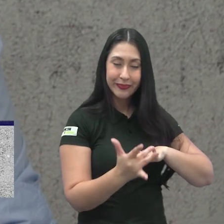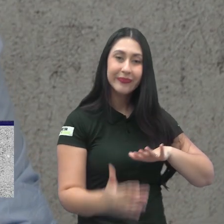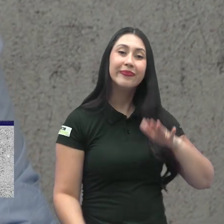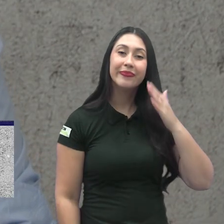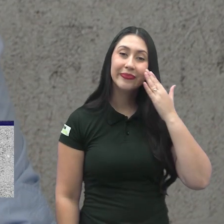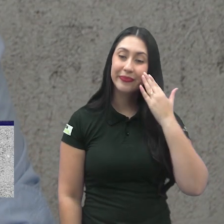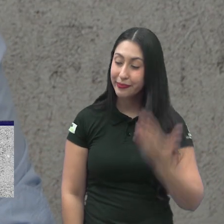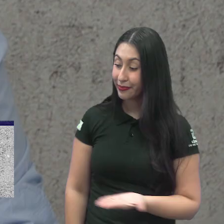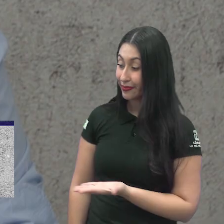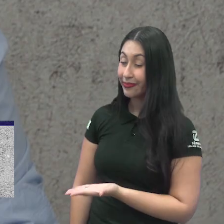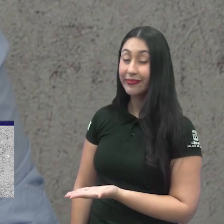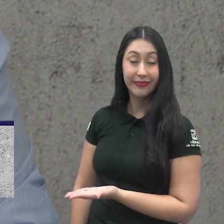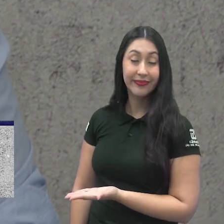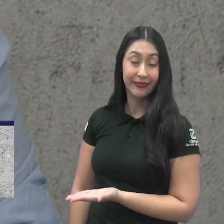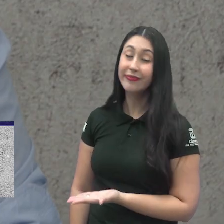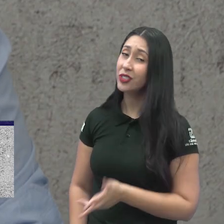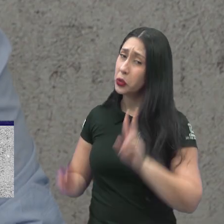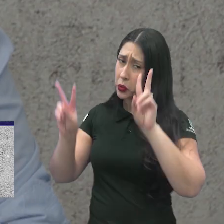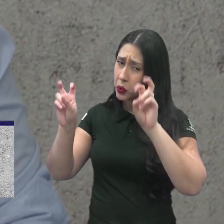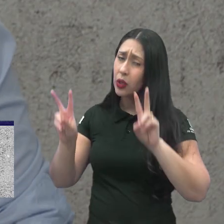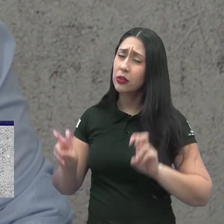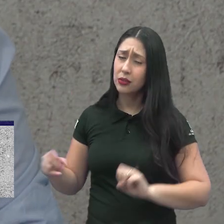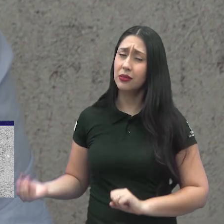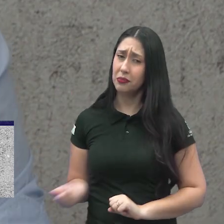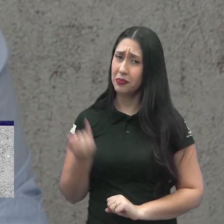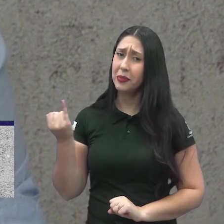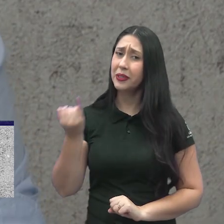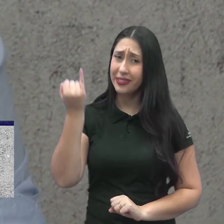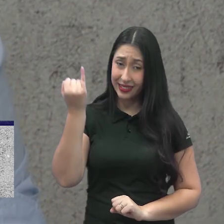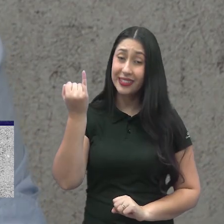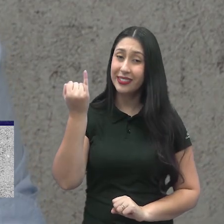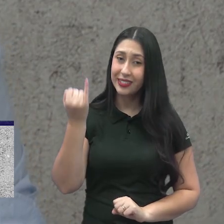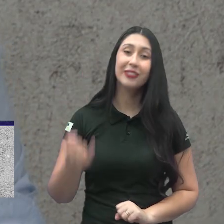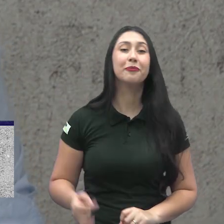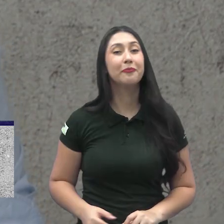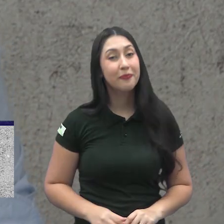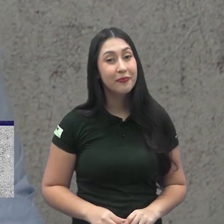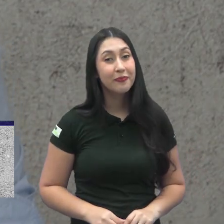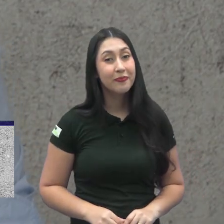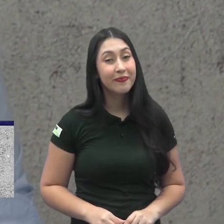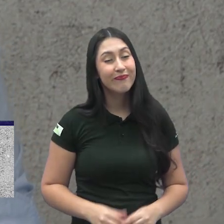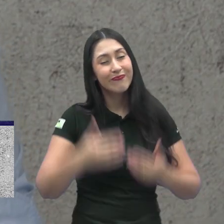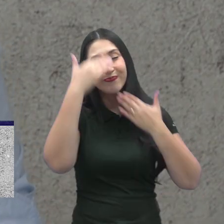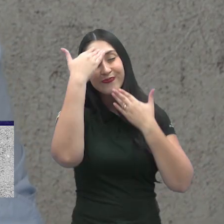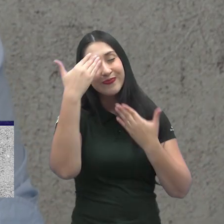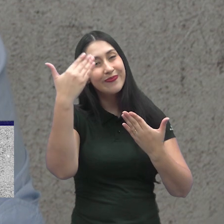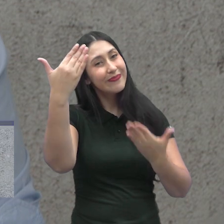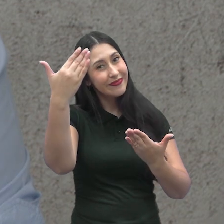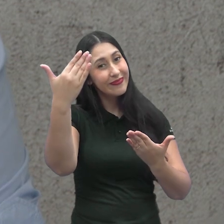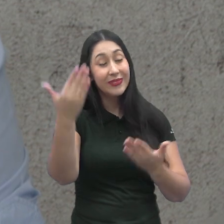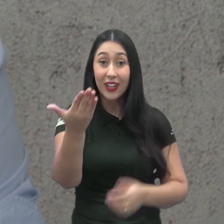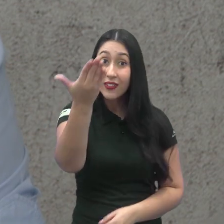TV Câmara, né, sobre esse programa que foi tão importante e toda também a grade da programação da TV Câmara. Nosso muito